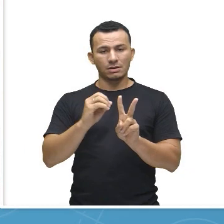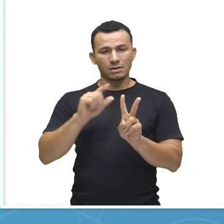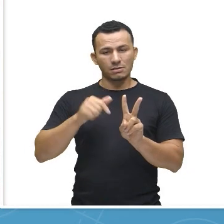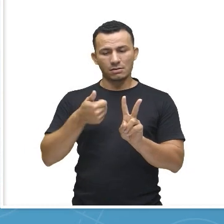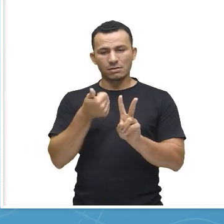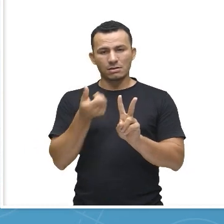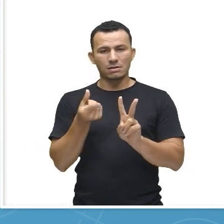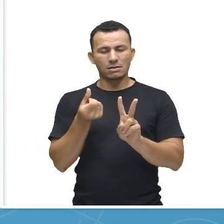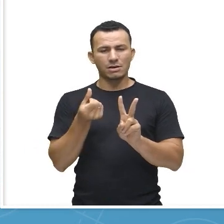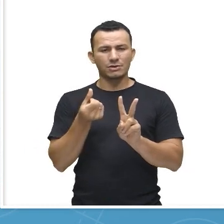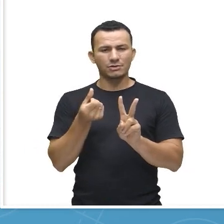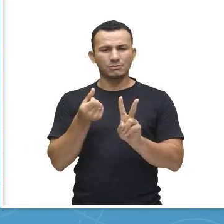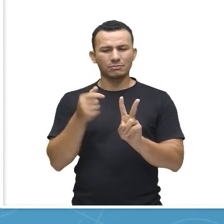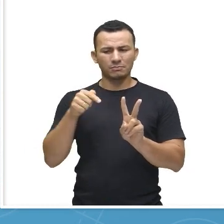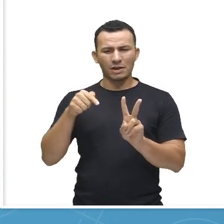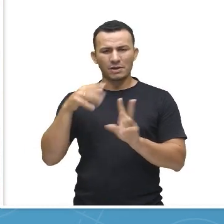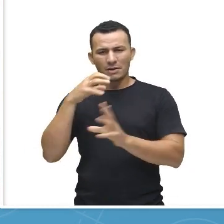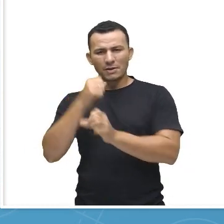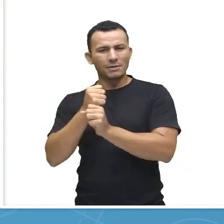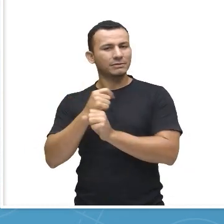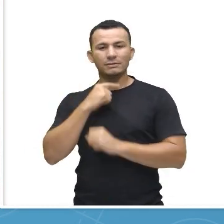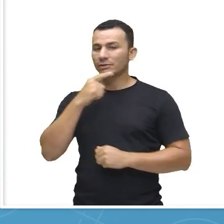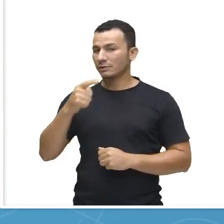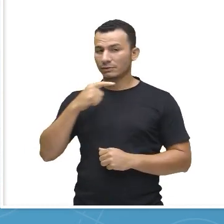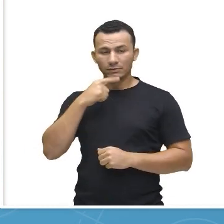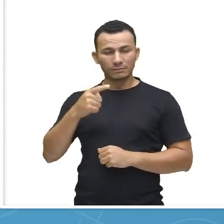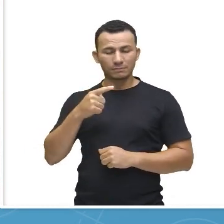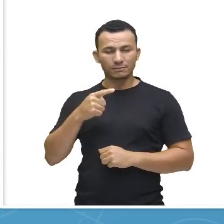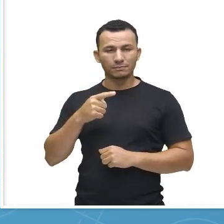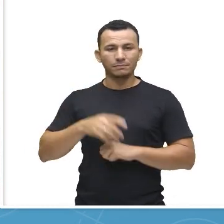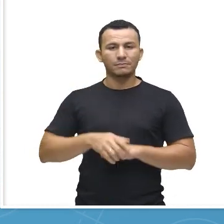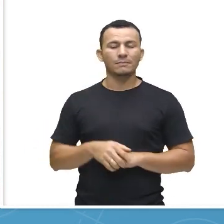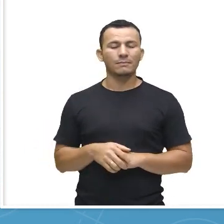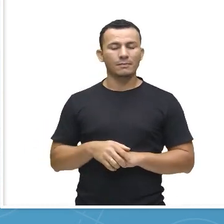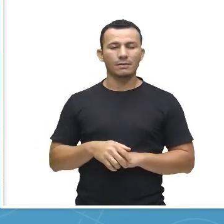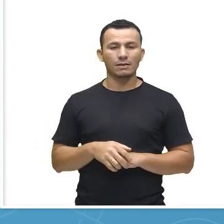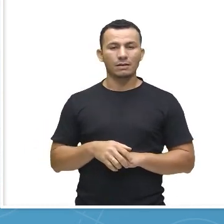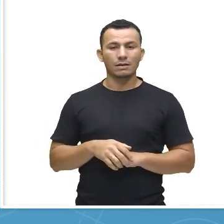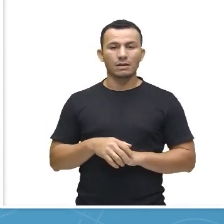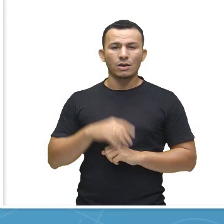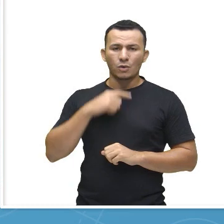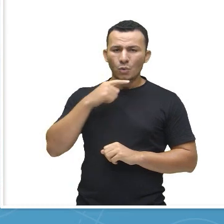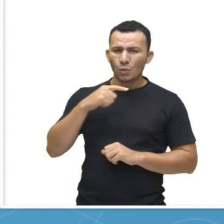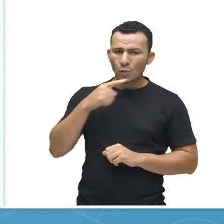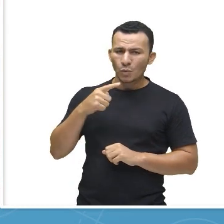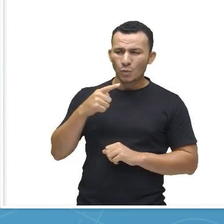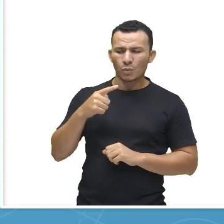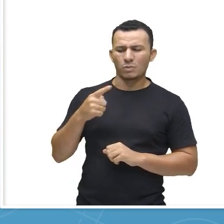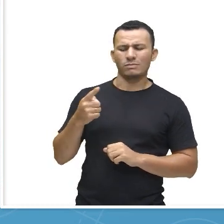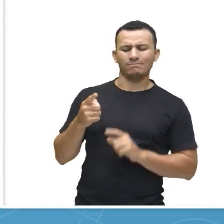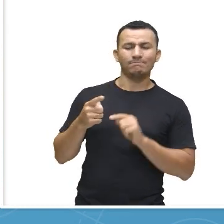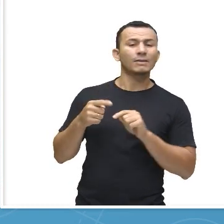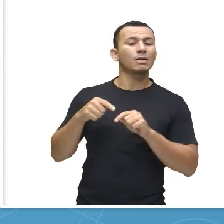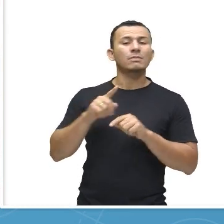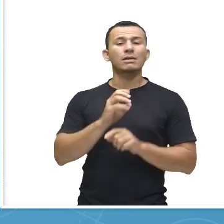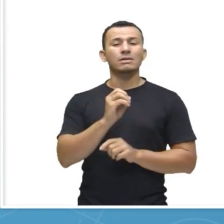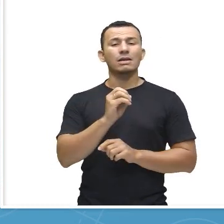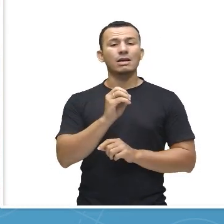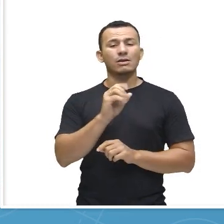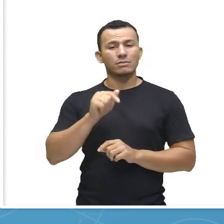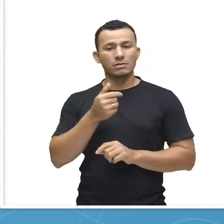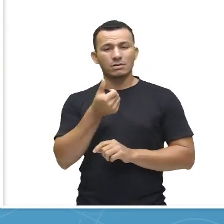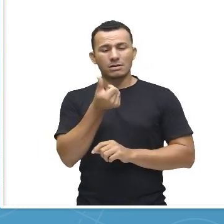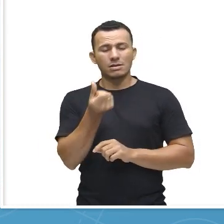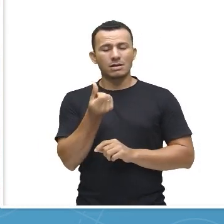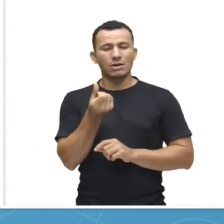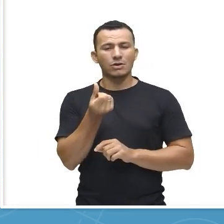Como eu não consigo extrair 0,16 da raiz quadrada, ou melhor, não é que eu não consiga, é que 0,16 vai dar uma raiz